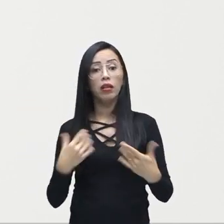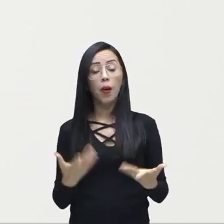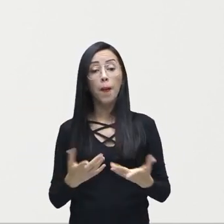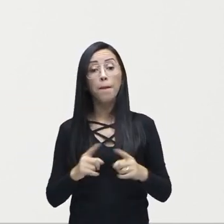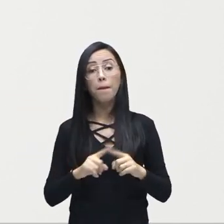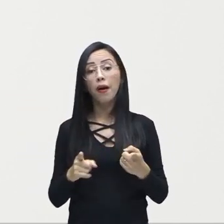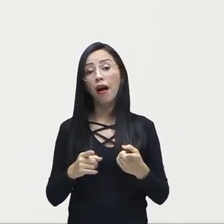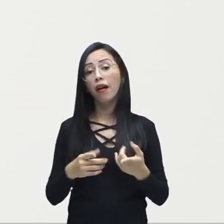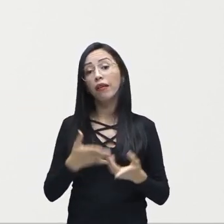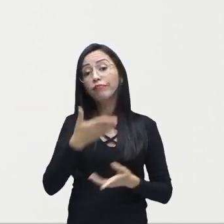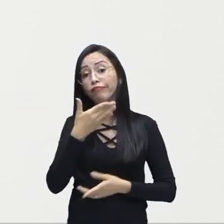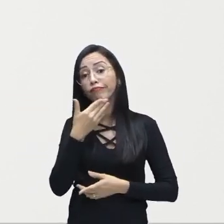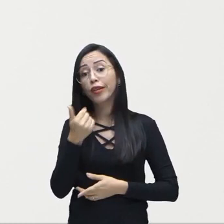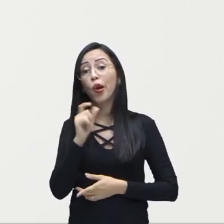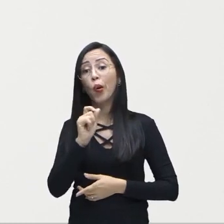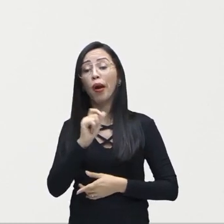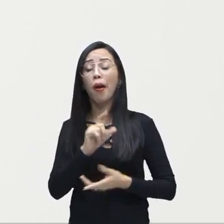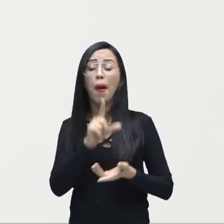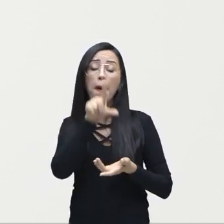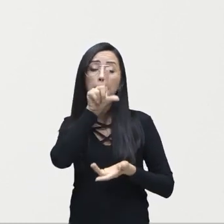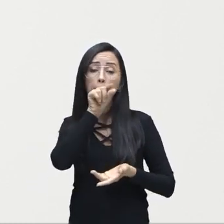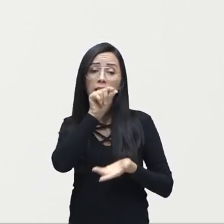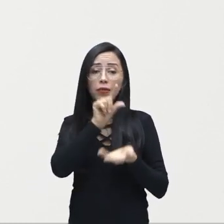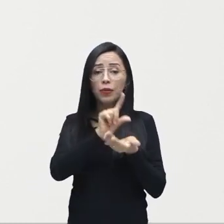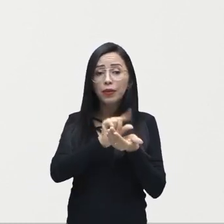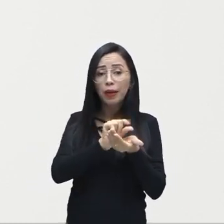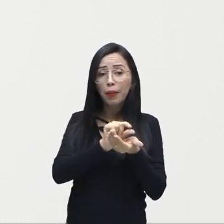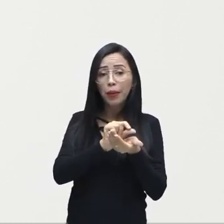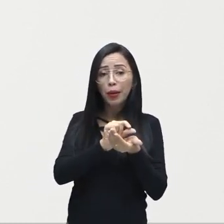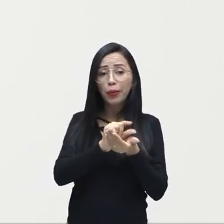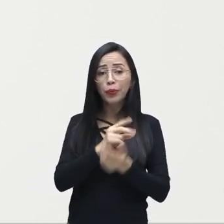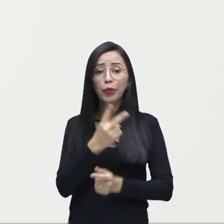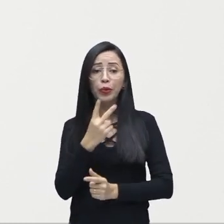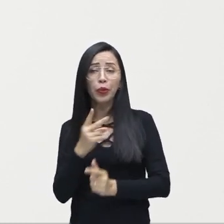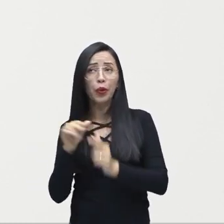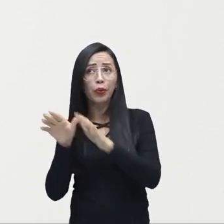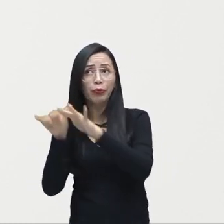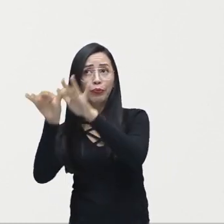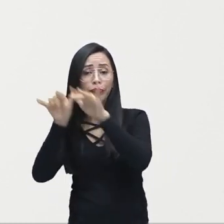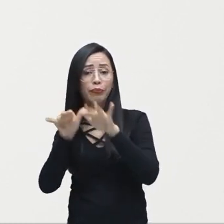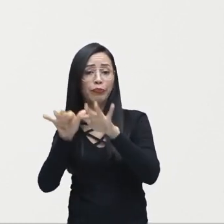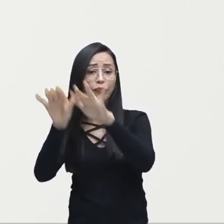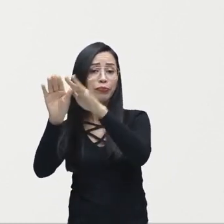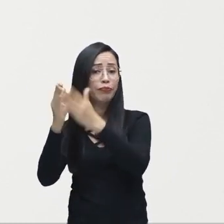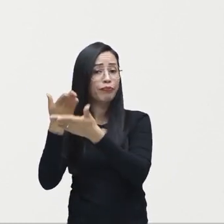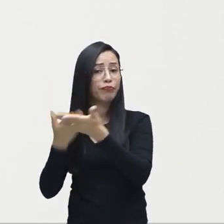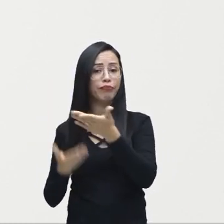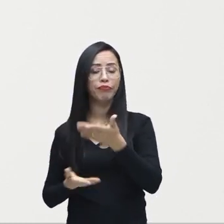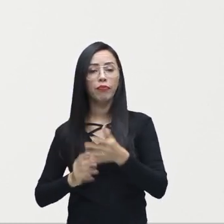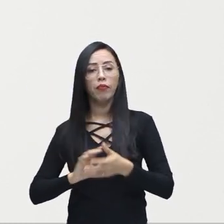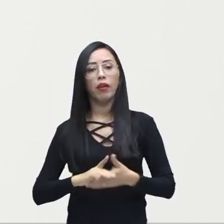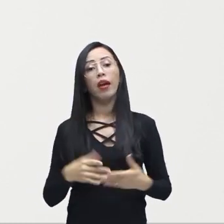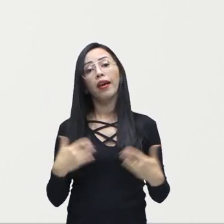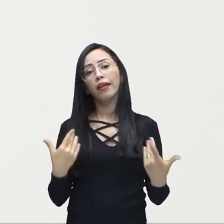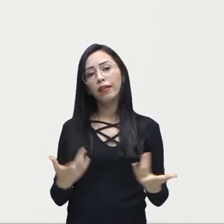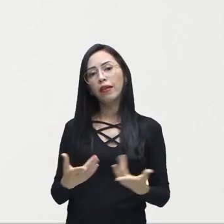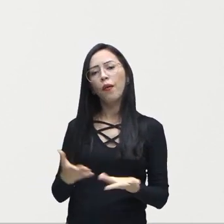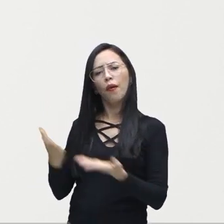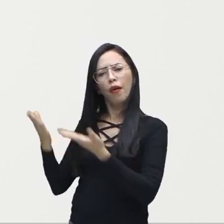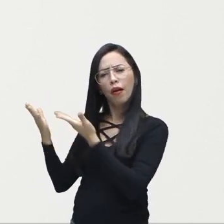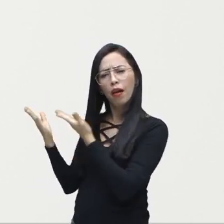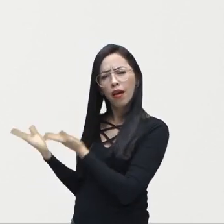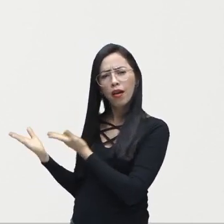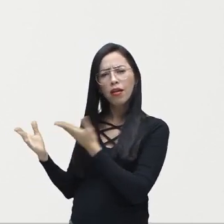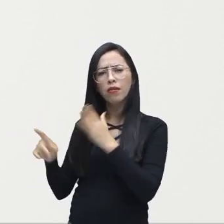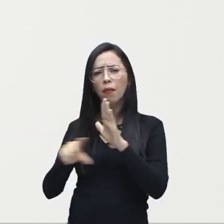vale um pássaro na mão que 2 voando. O que nós observamos? Primeiro que é um parágrafo narrativo. Se ele é